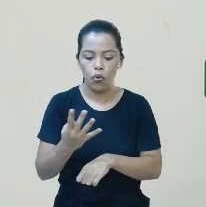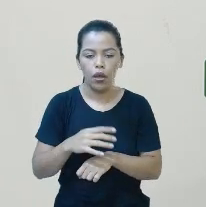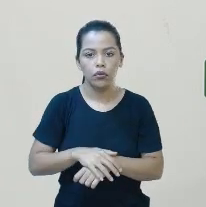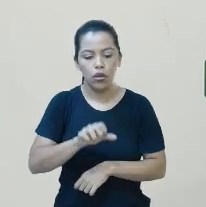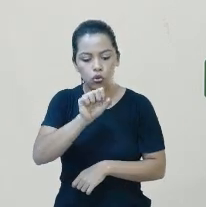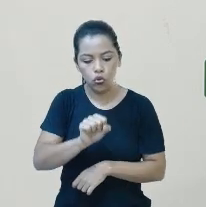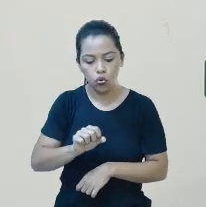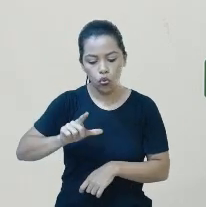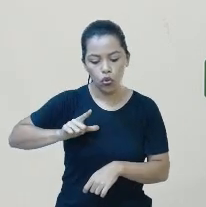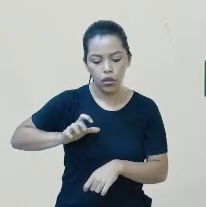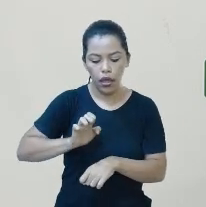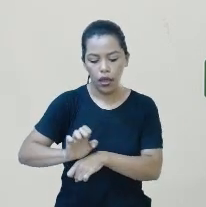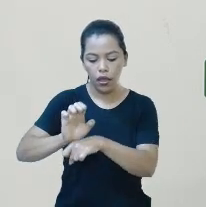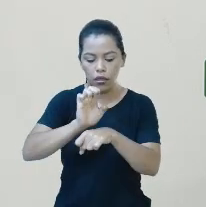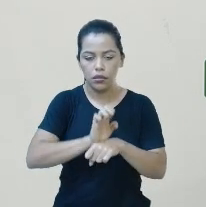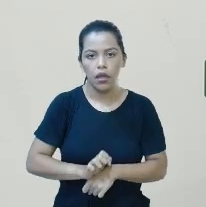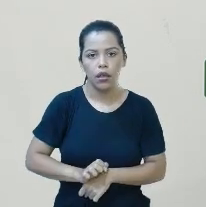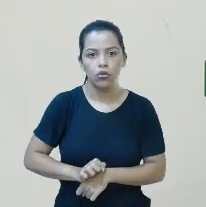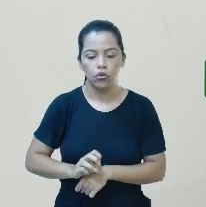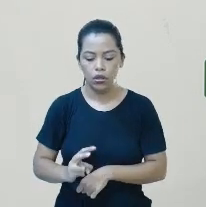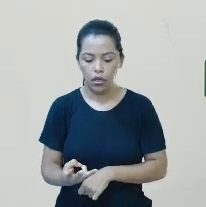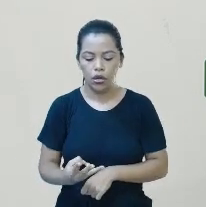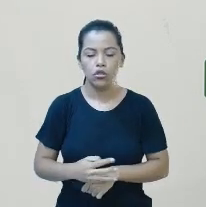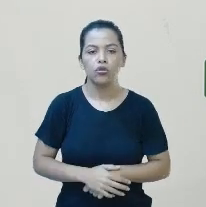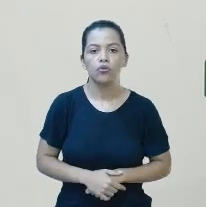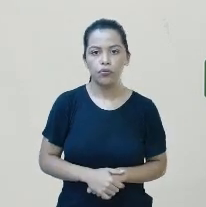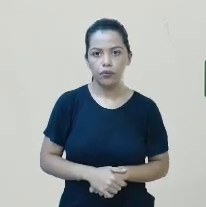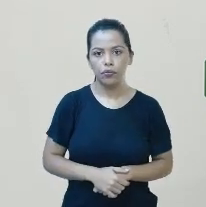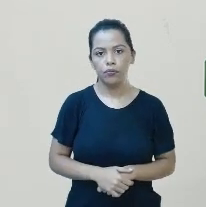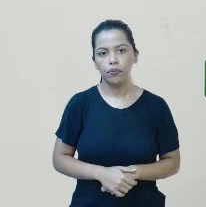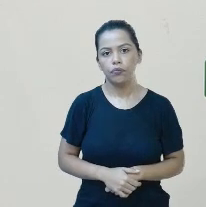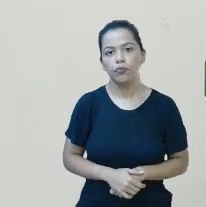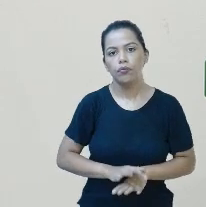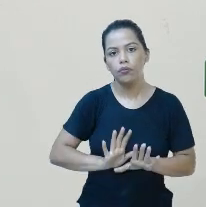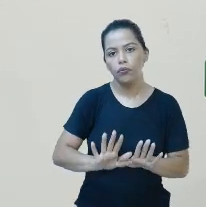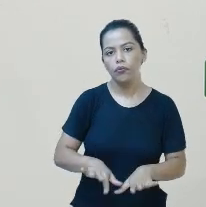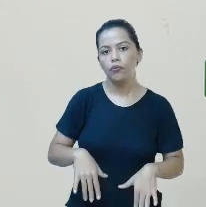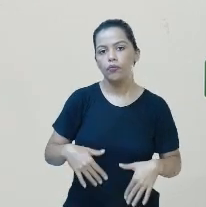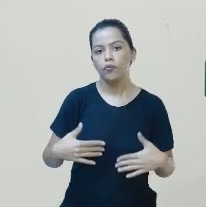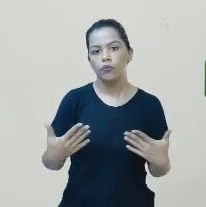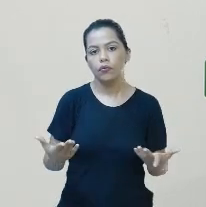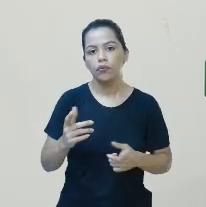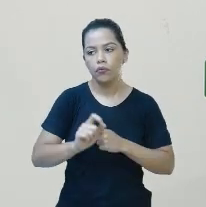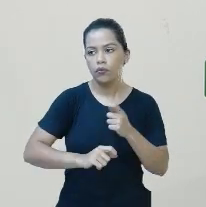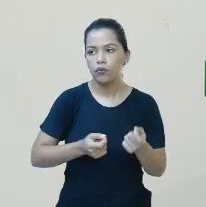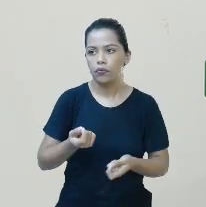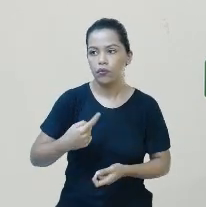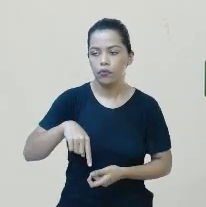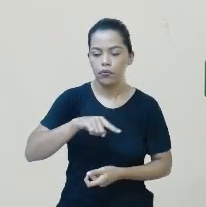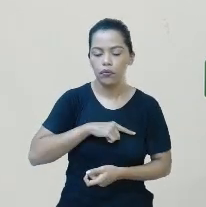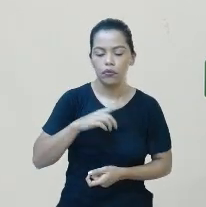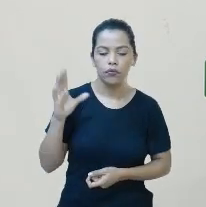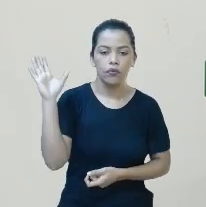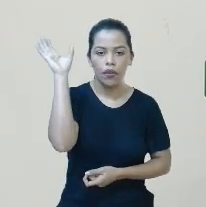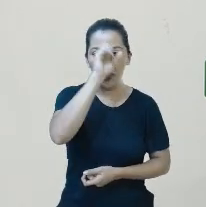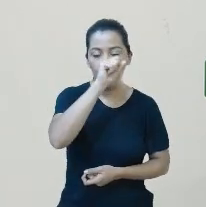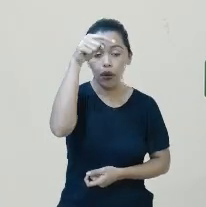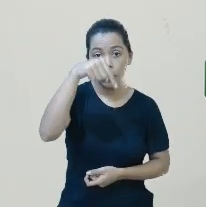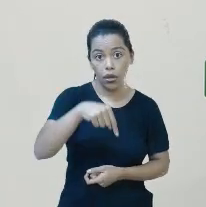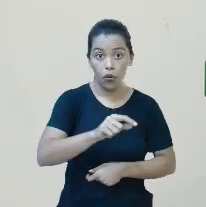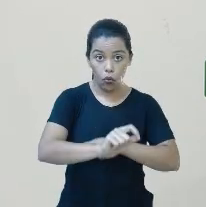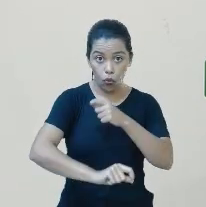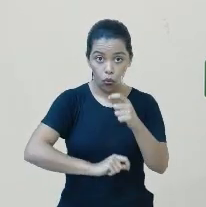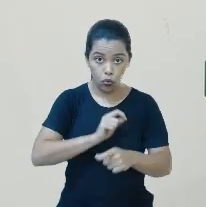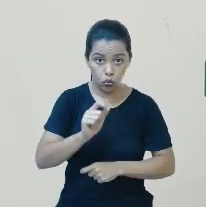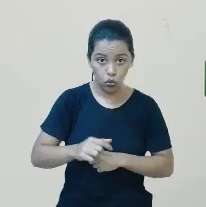a região Sul, que tem 3 estados. Então, revendo o que nós aprendemos hoje. O Brasil